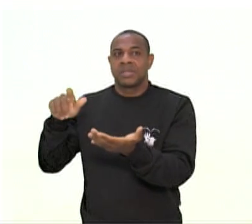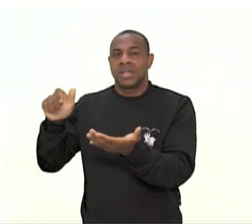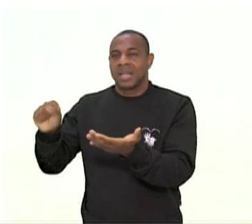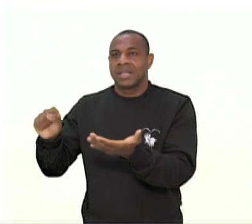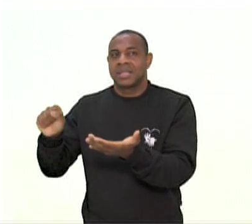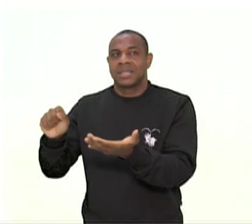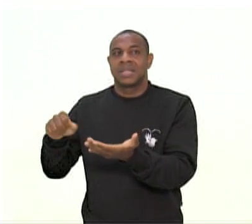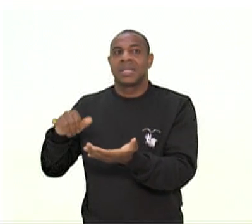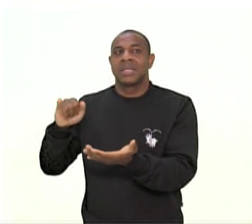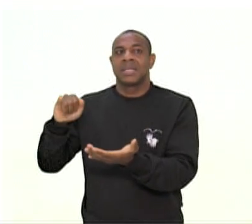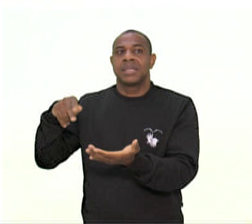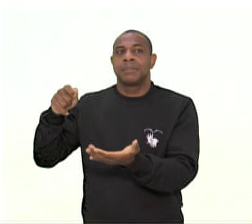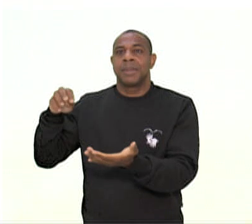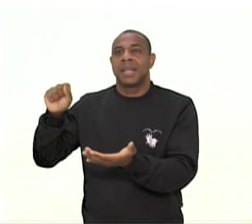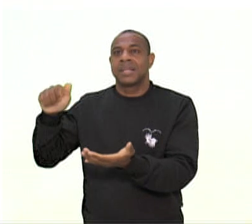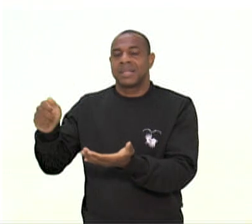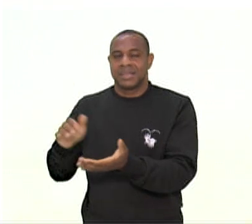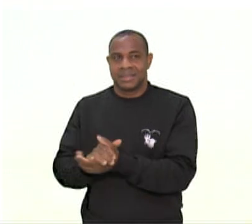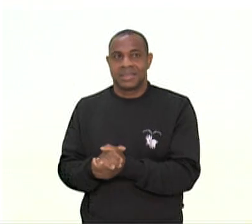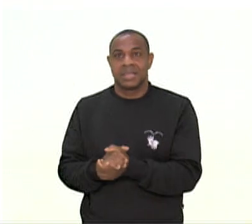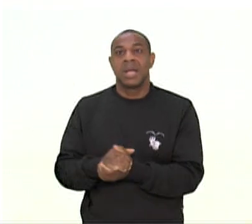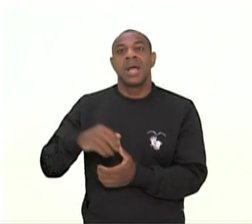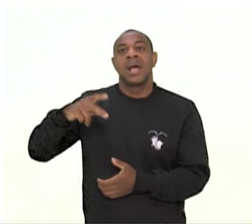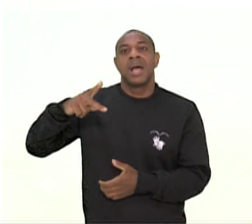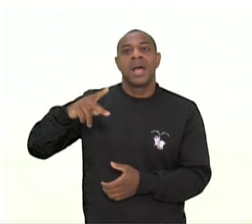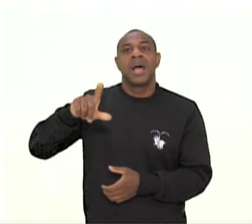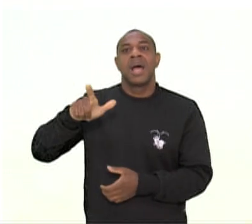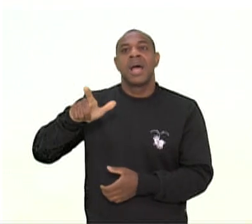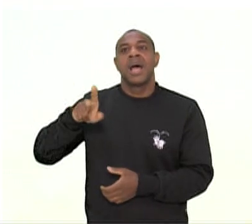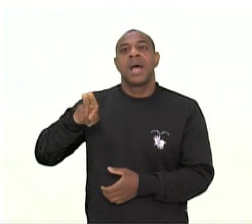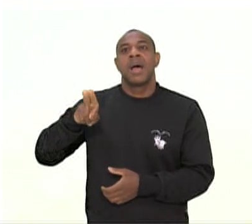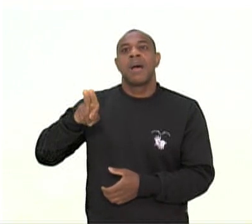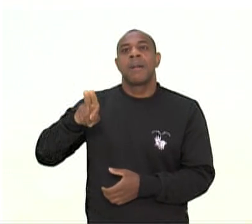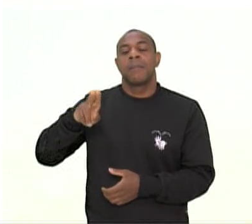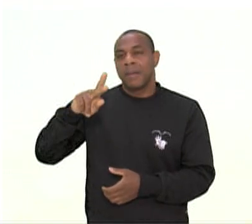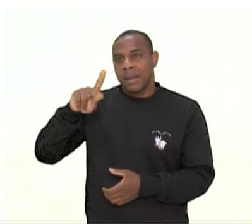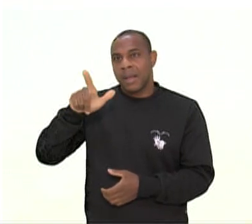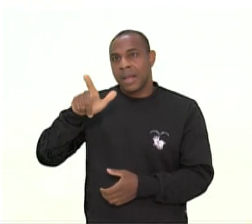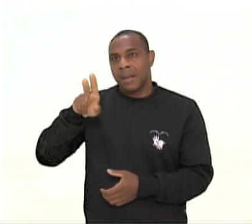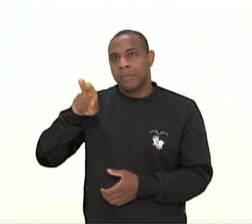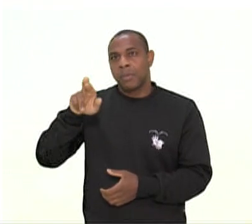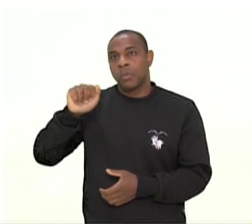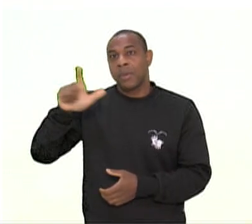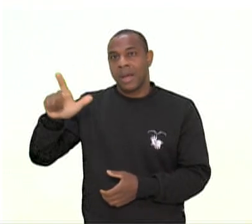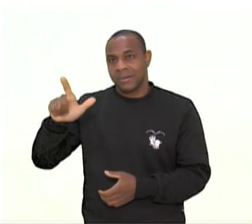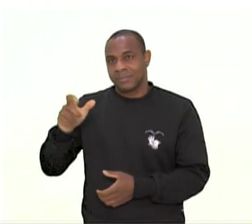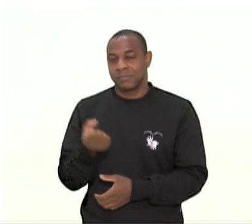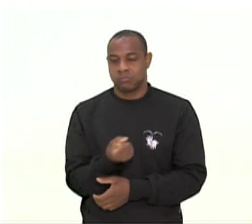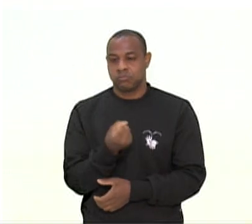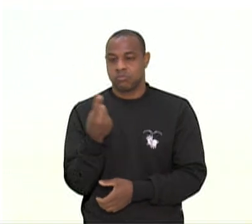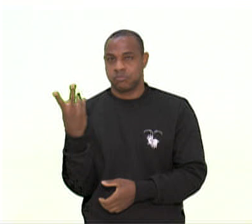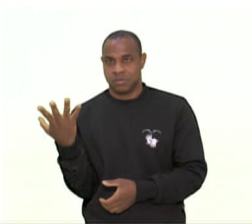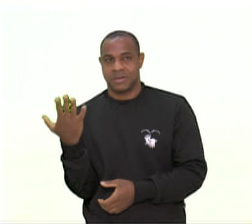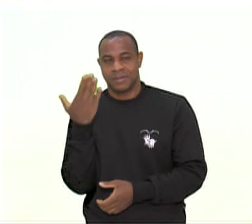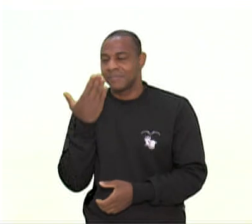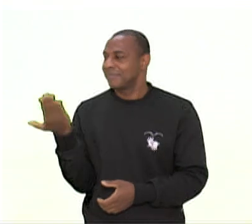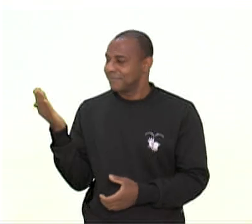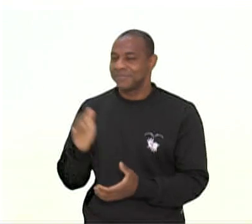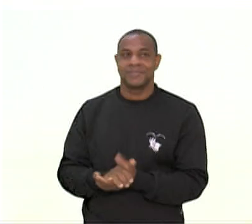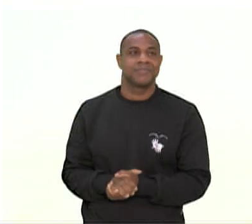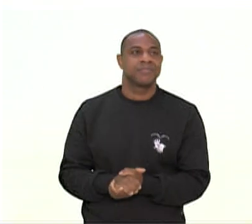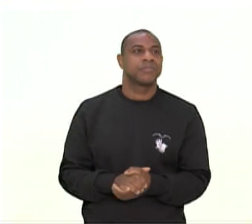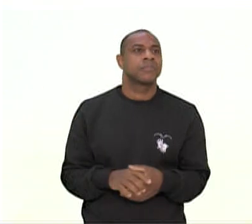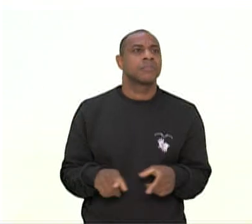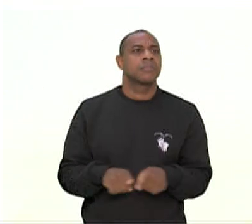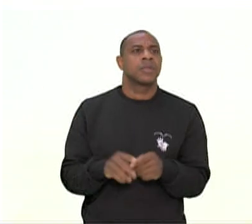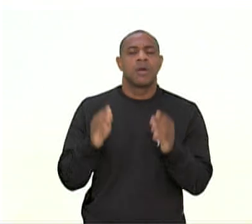reorganize a sua oração para facilitar. Como assim, professora? Tire os elementos ali, os adjuntos adnominais, os complementos nominais, foca